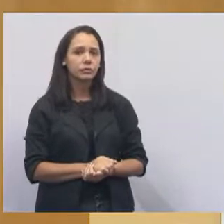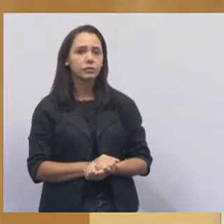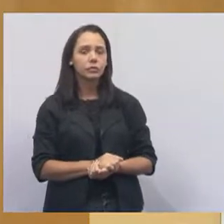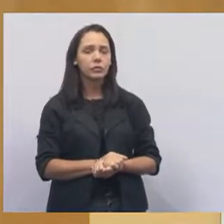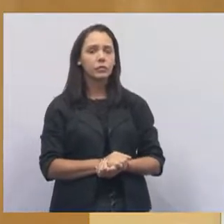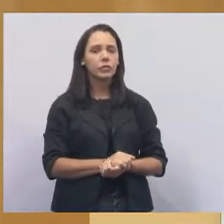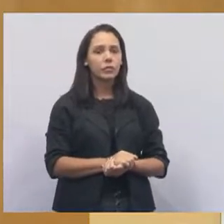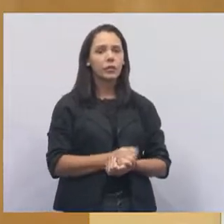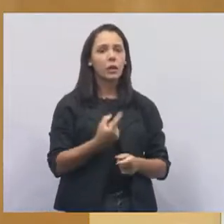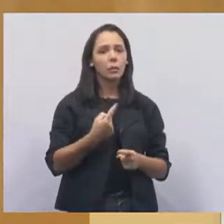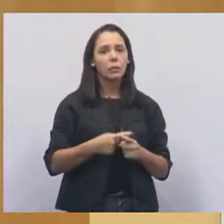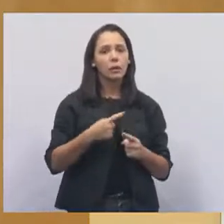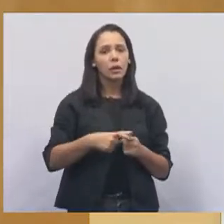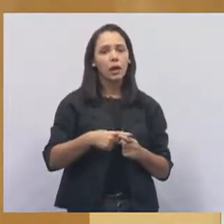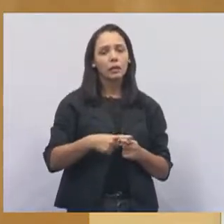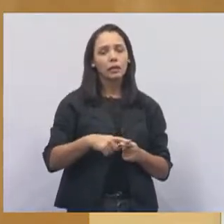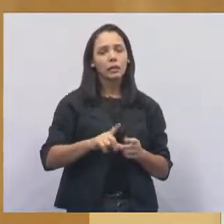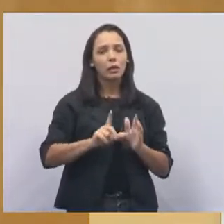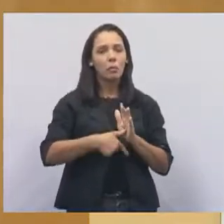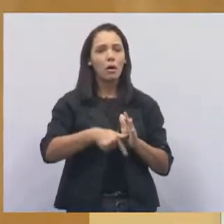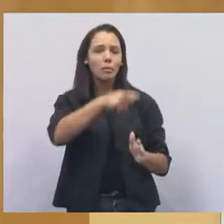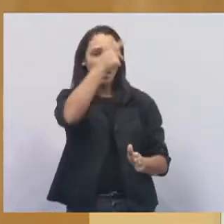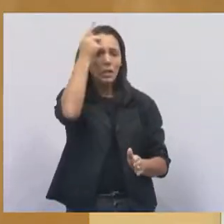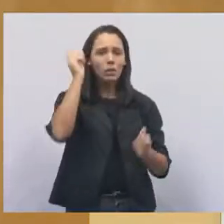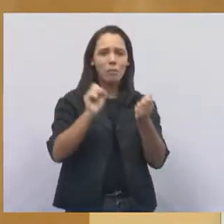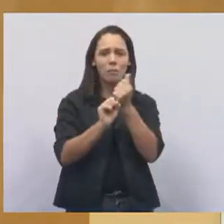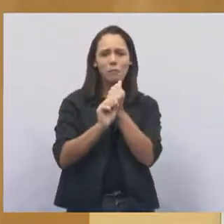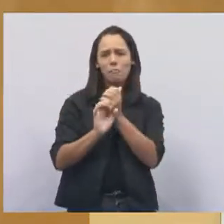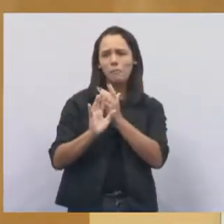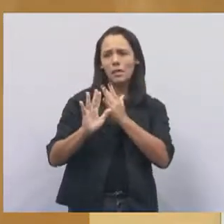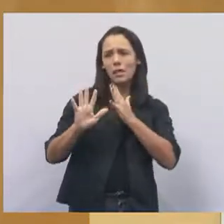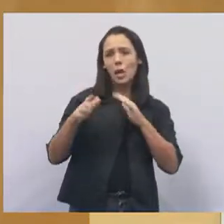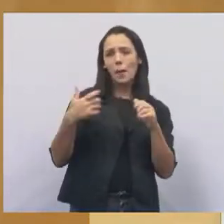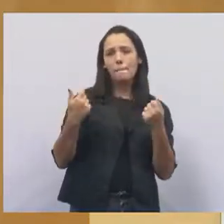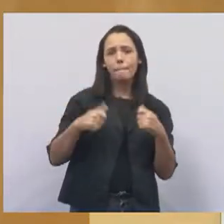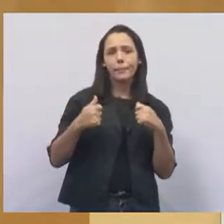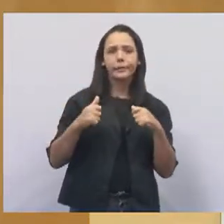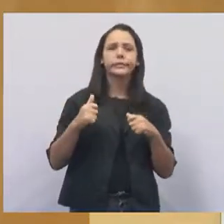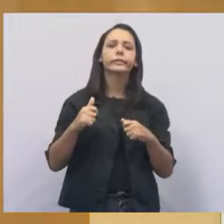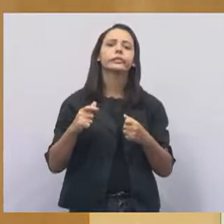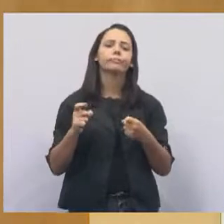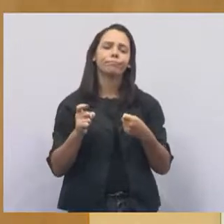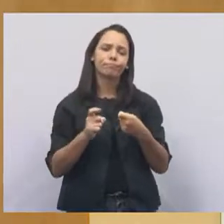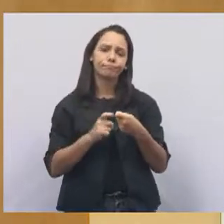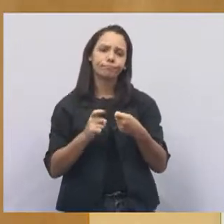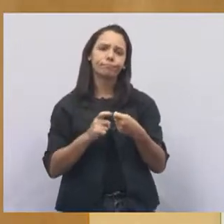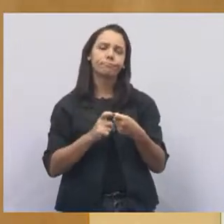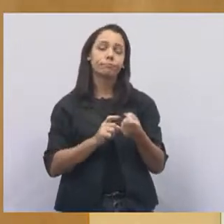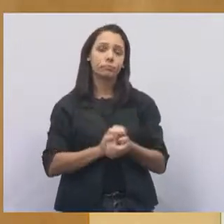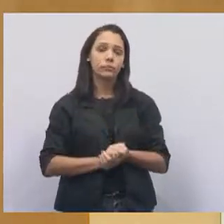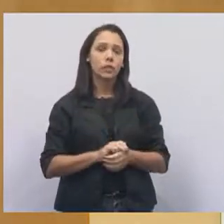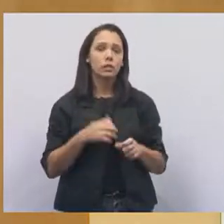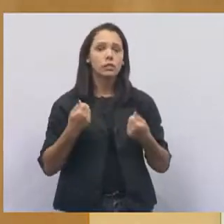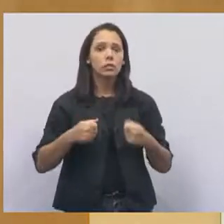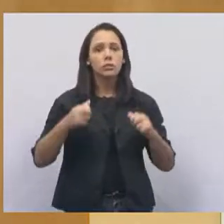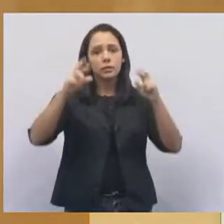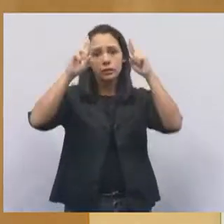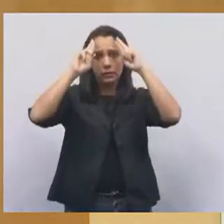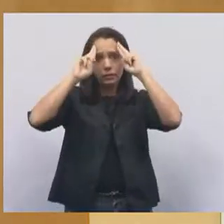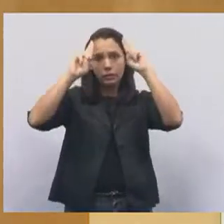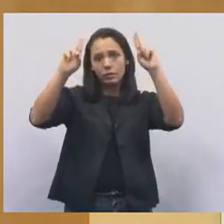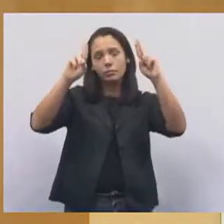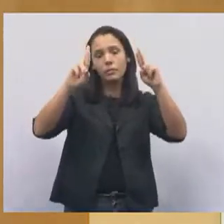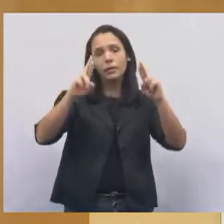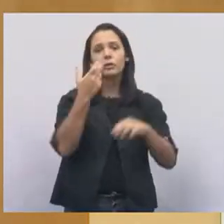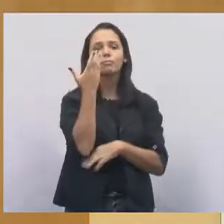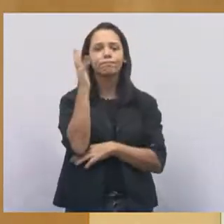por causa de problemas respiratórios então gente isso é uma questão de respeito né com relação ao meio ambiente acaba com a saúde das pessoas